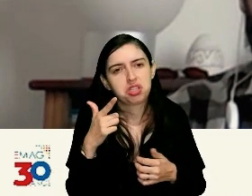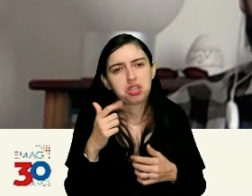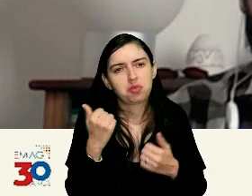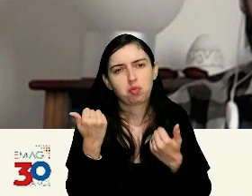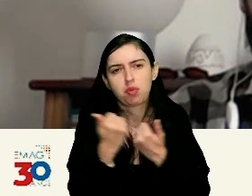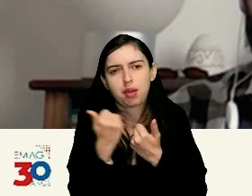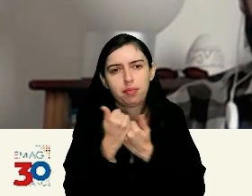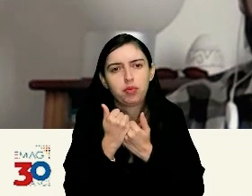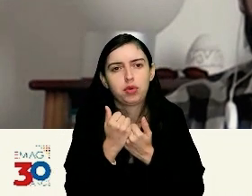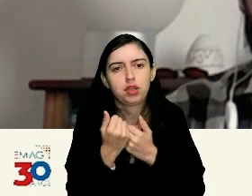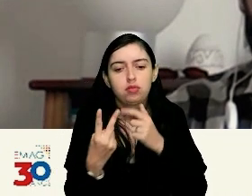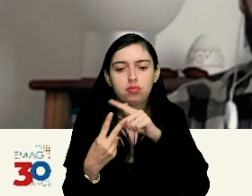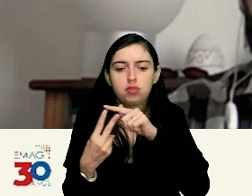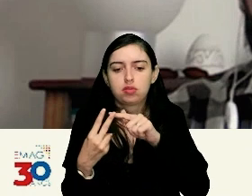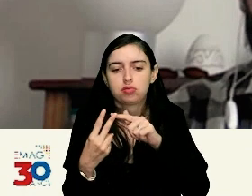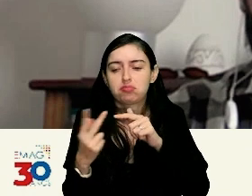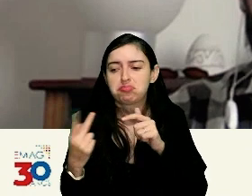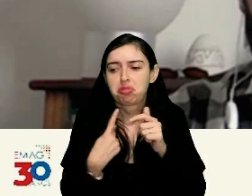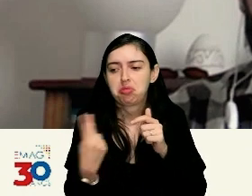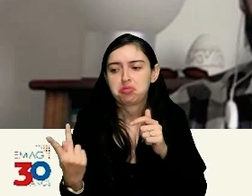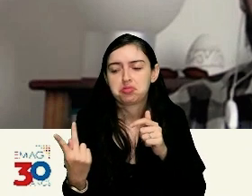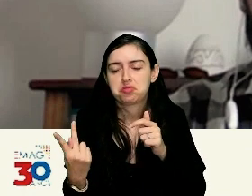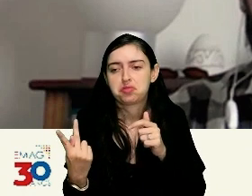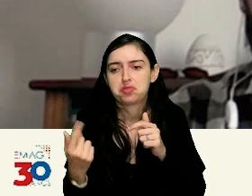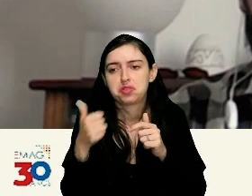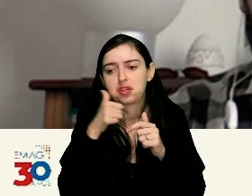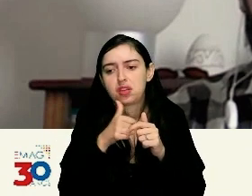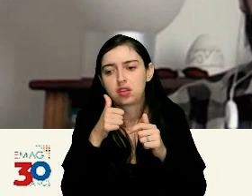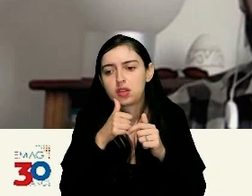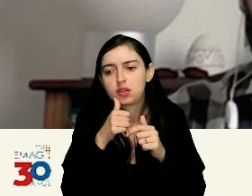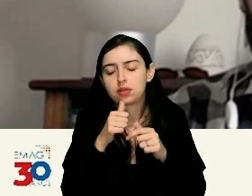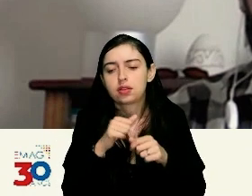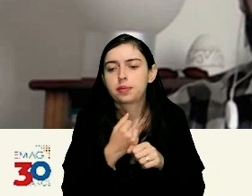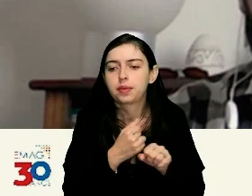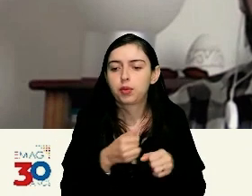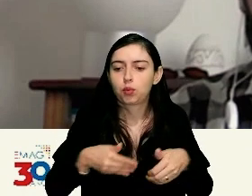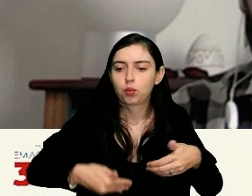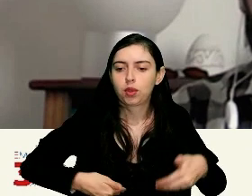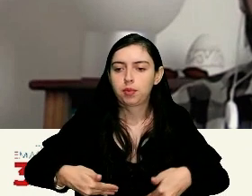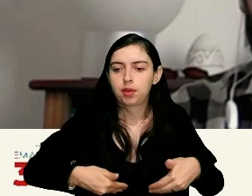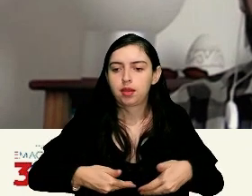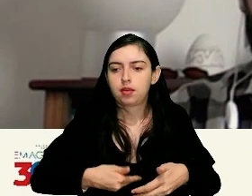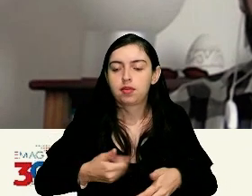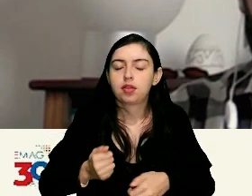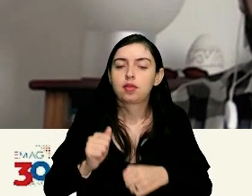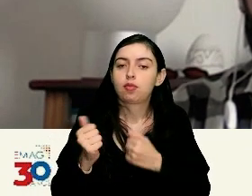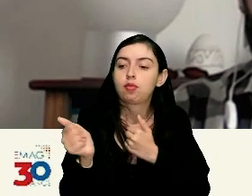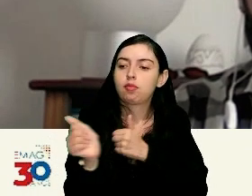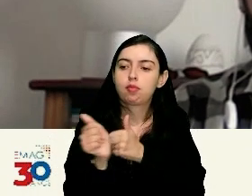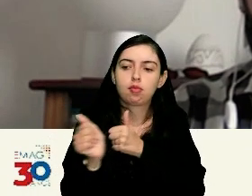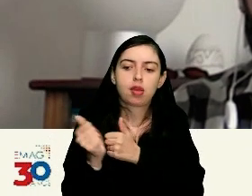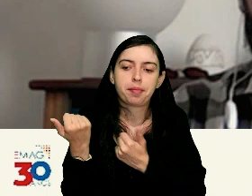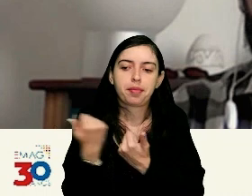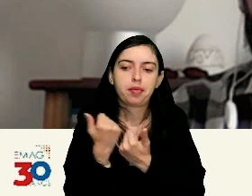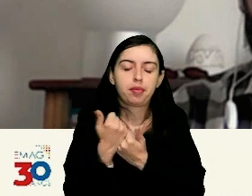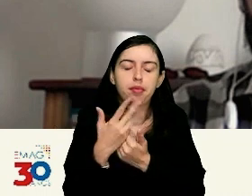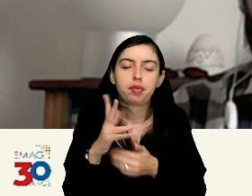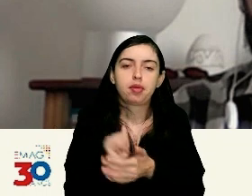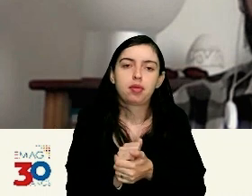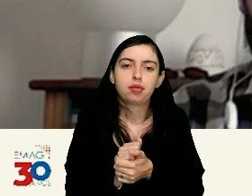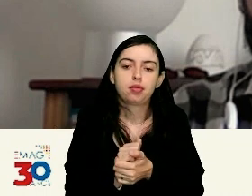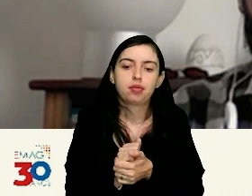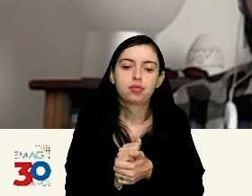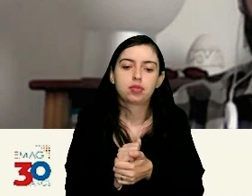ela e tinha uma empregada que dava um apoio para a gente e tal. E em